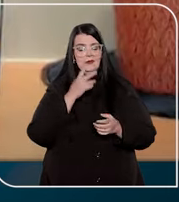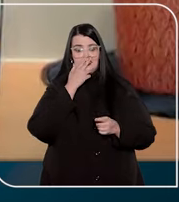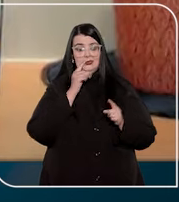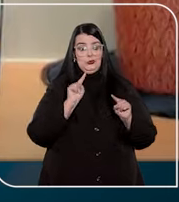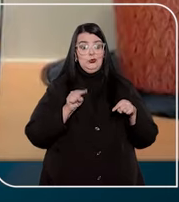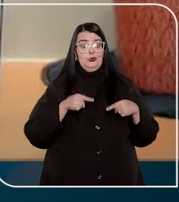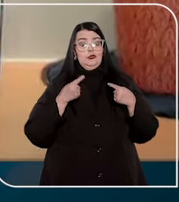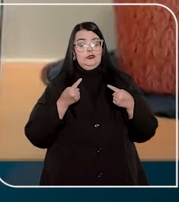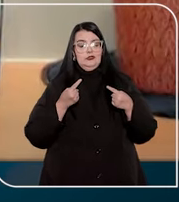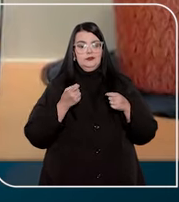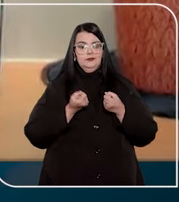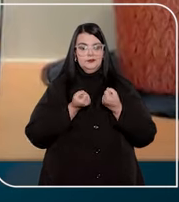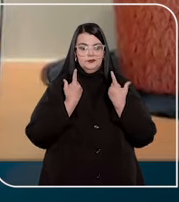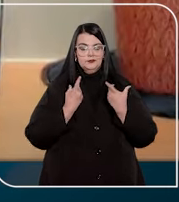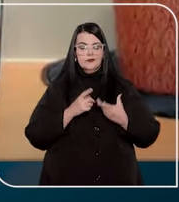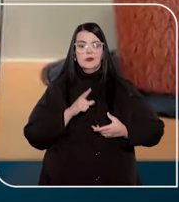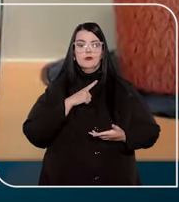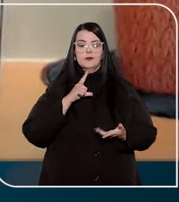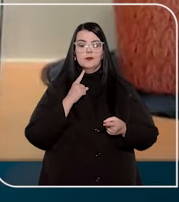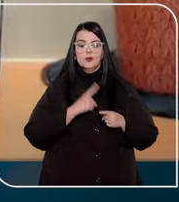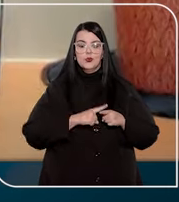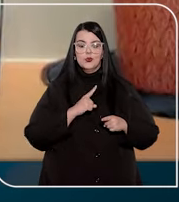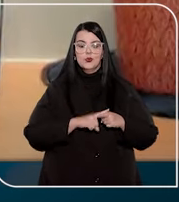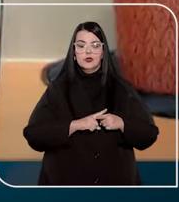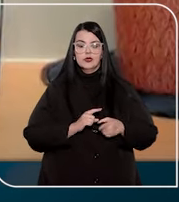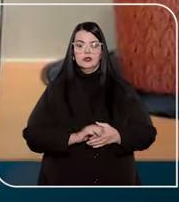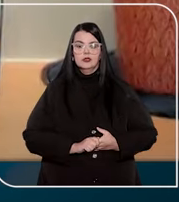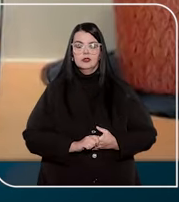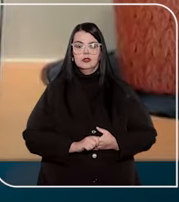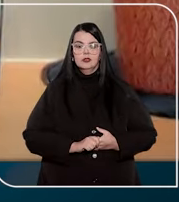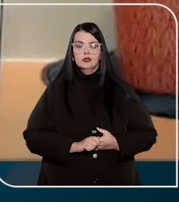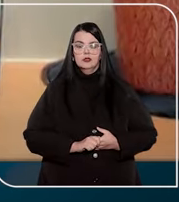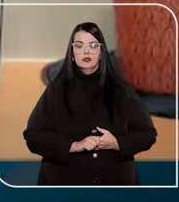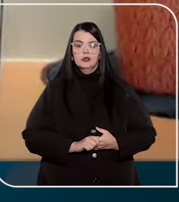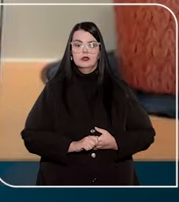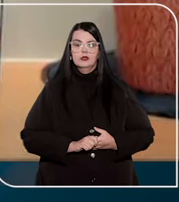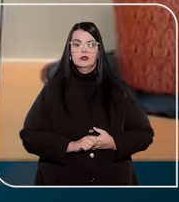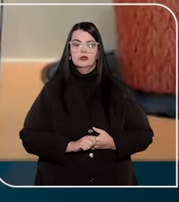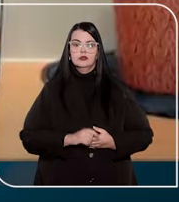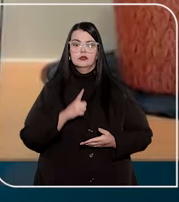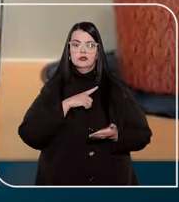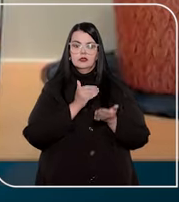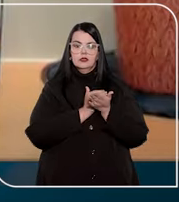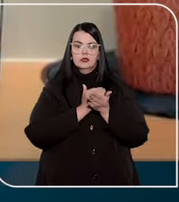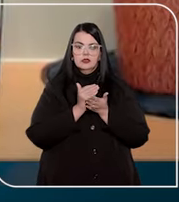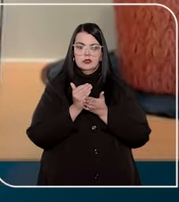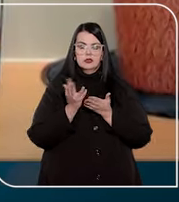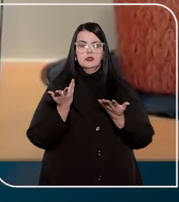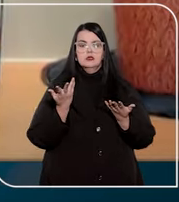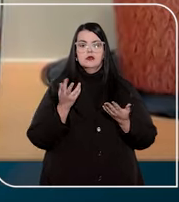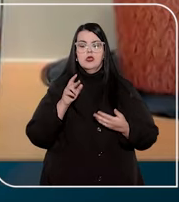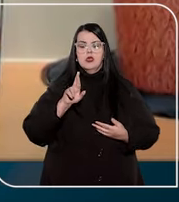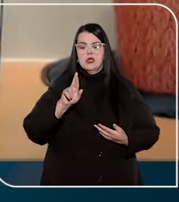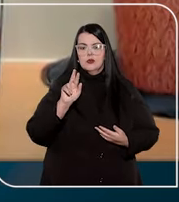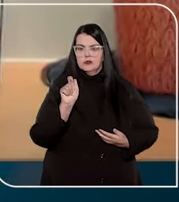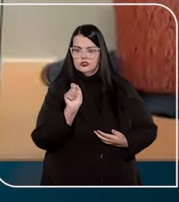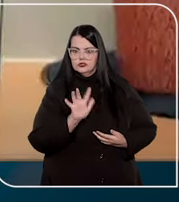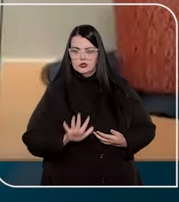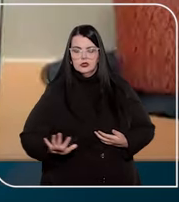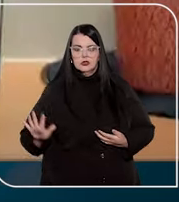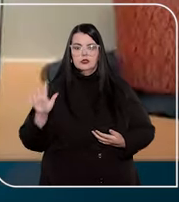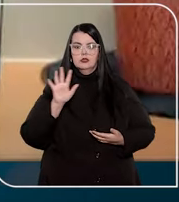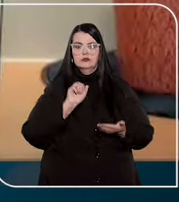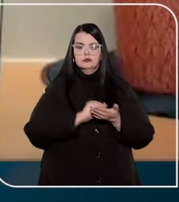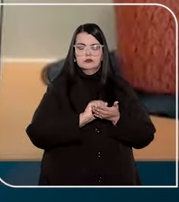mesmo, porque com o início da repercussão geral, a aplicação e